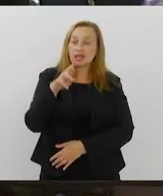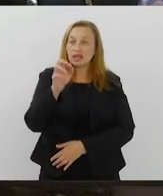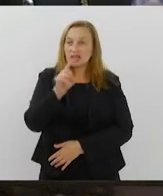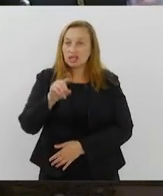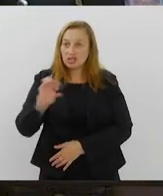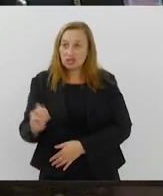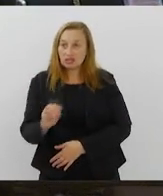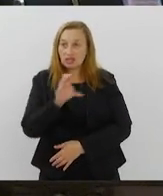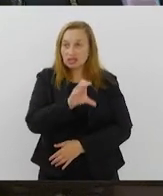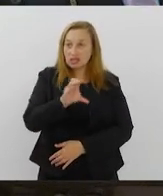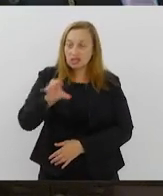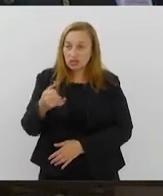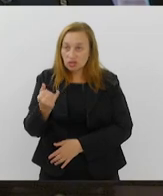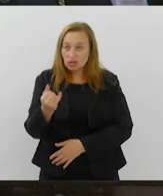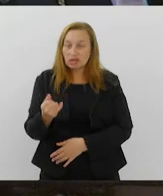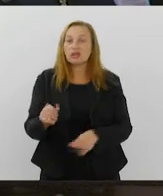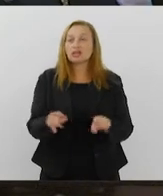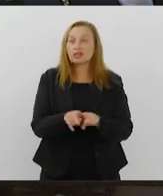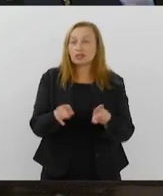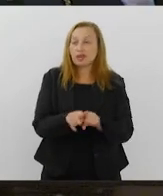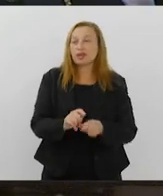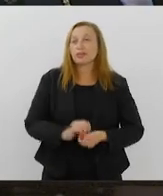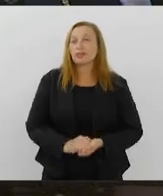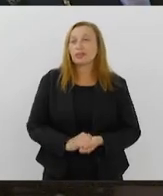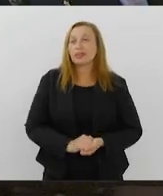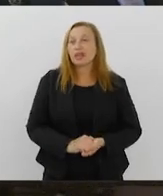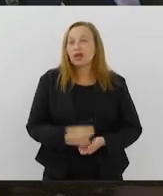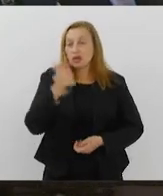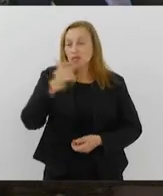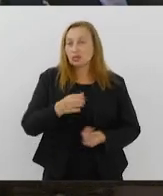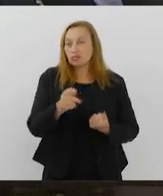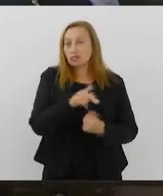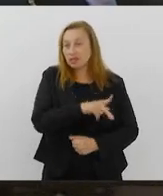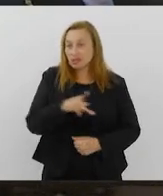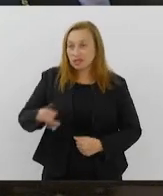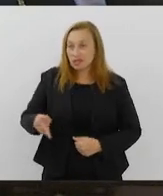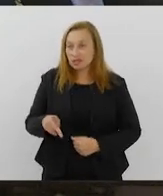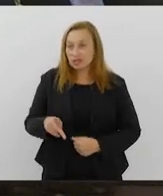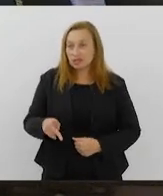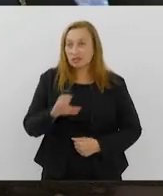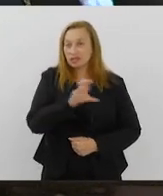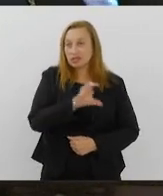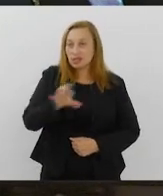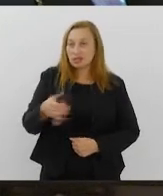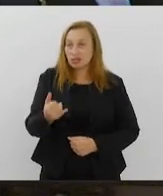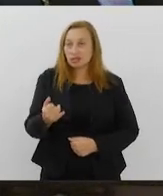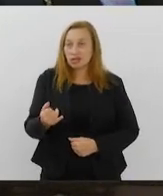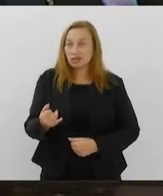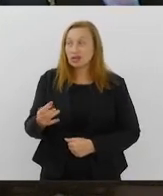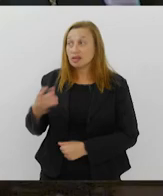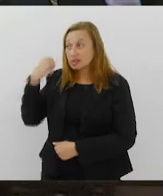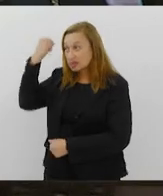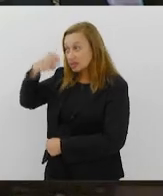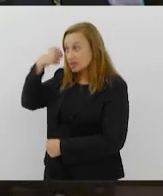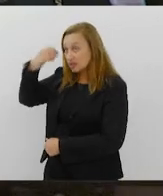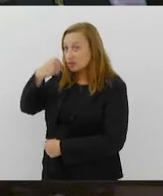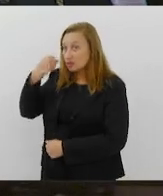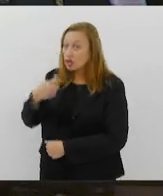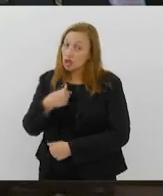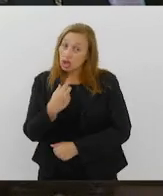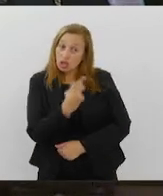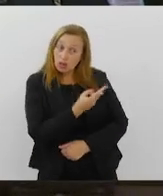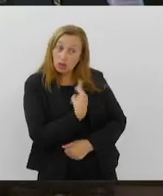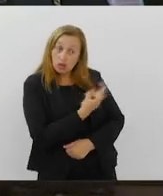da Comissão de Constituição e Justiça. Eu sou o presidente da Comissão de Constituição e Justiça aqui na casa, senador. E o Andrezinho é praticante